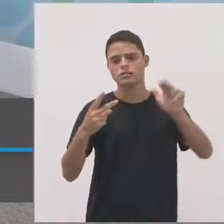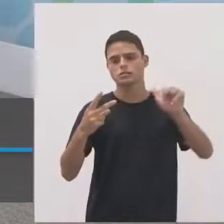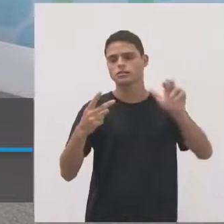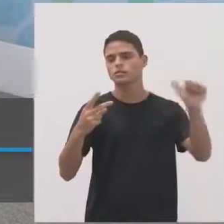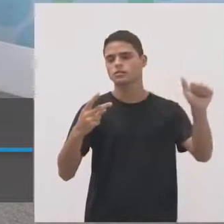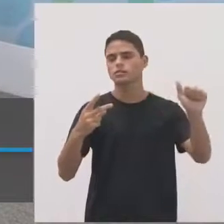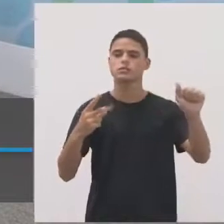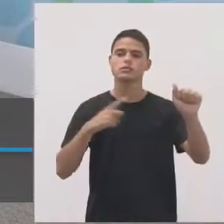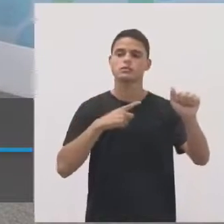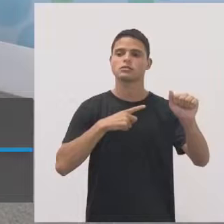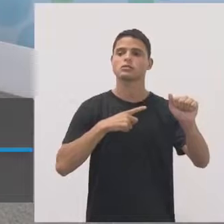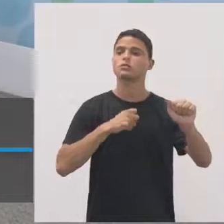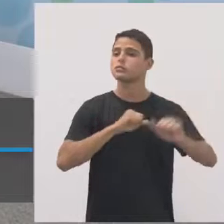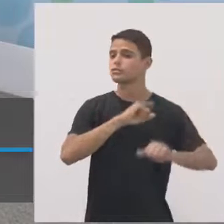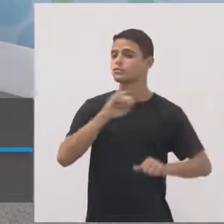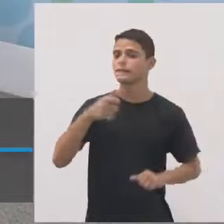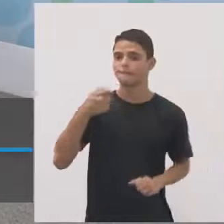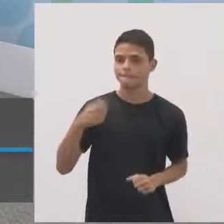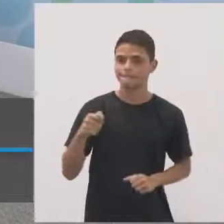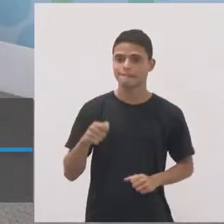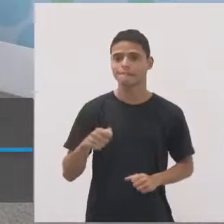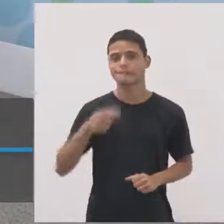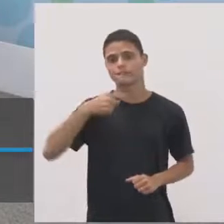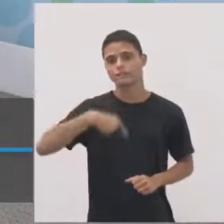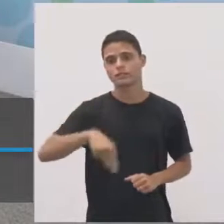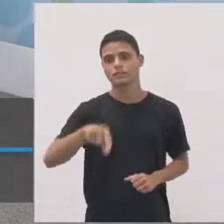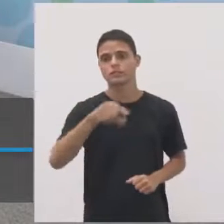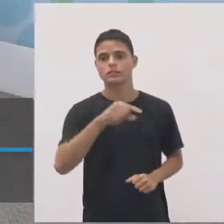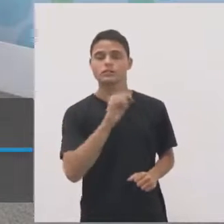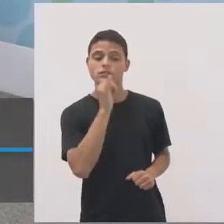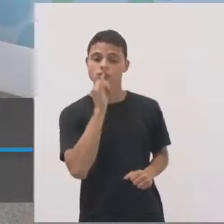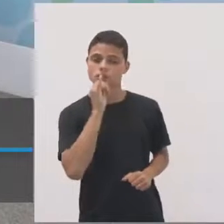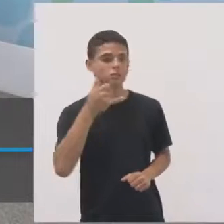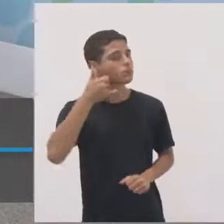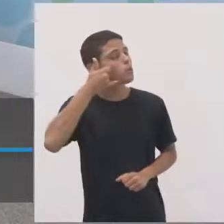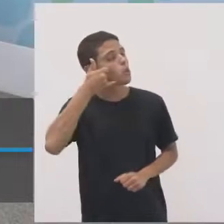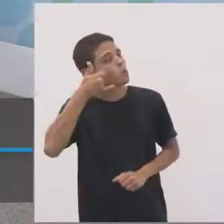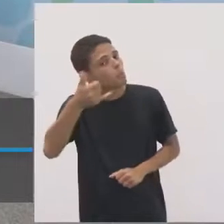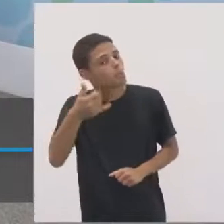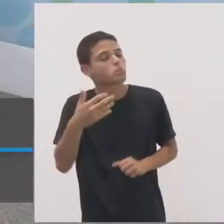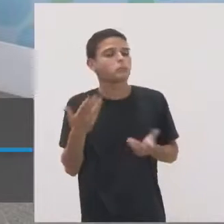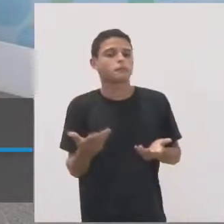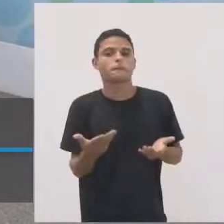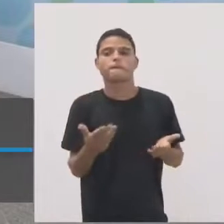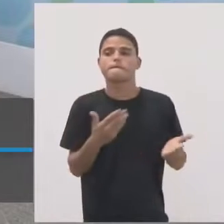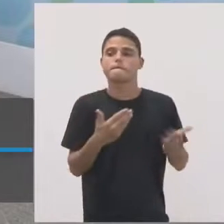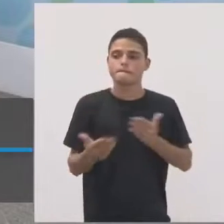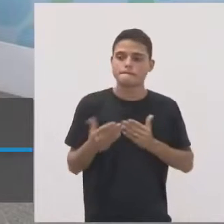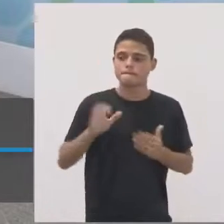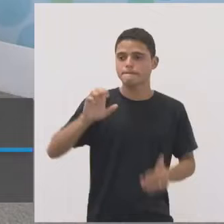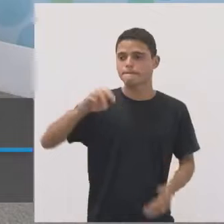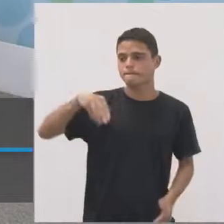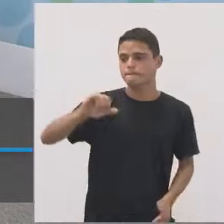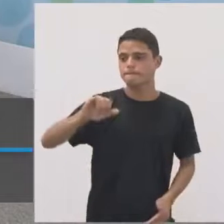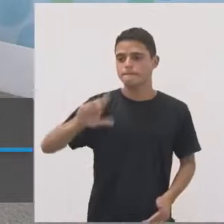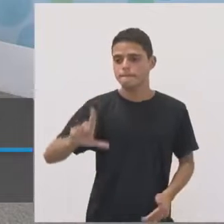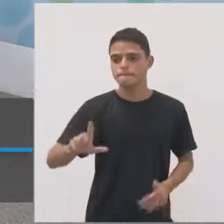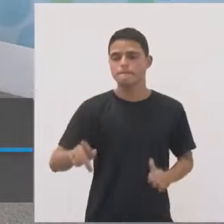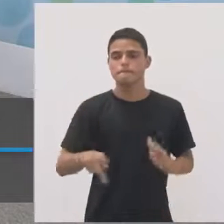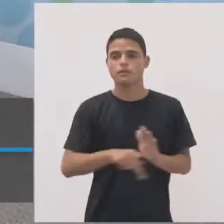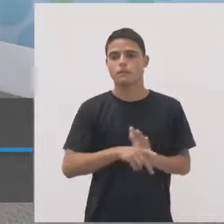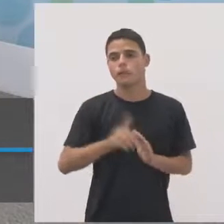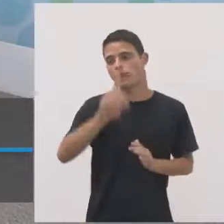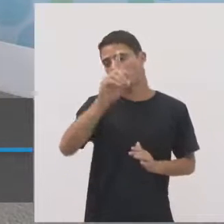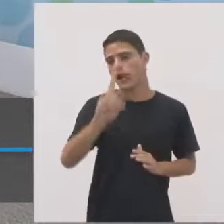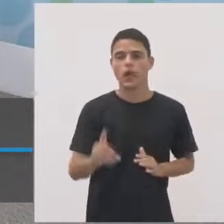falou, vai ter sempre, se precisar fazer alguma coisa, nós vamos ter o controle, nós vamos passar pelos nossos e-mails oficiais, né? Então, a diretoria